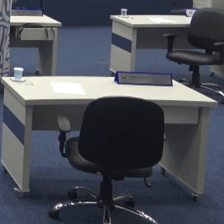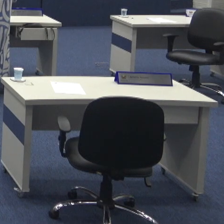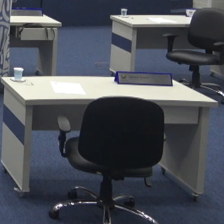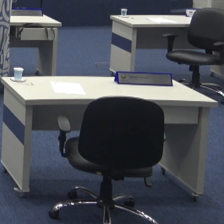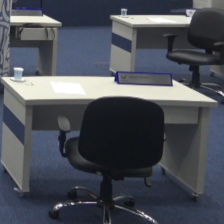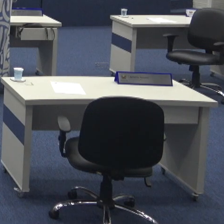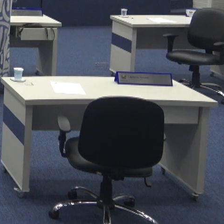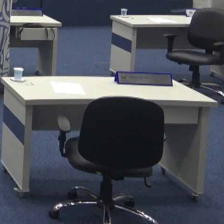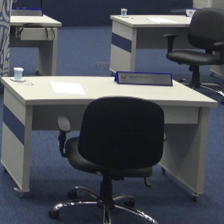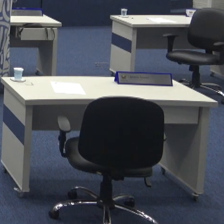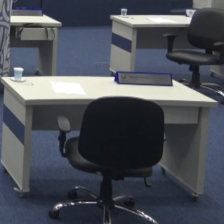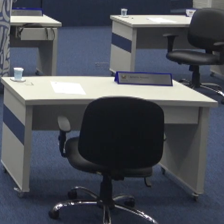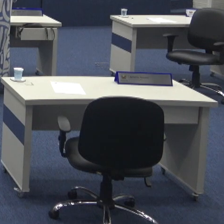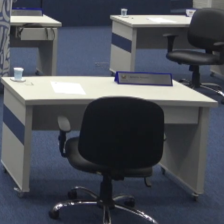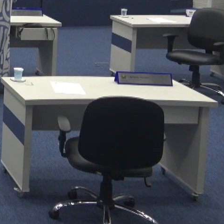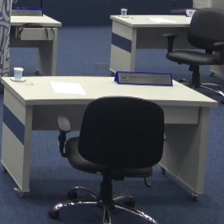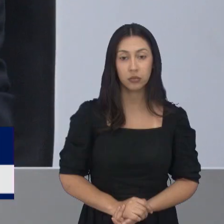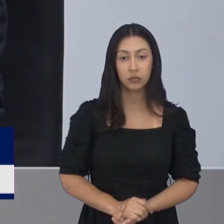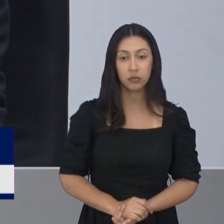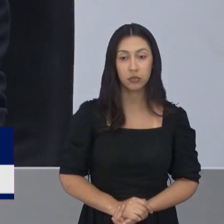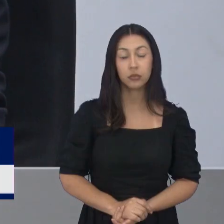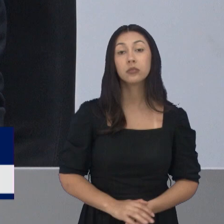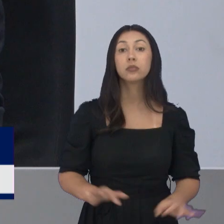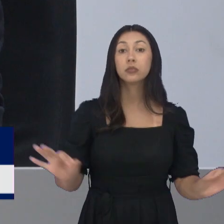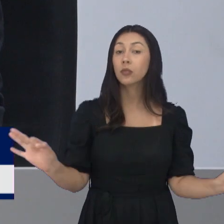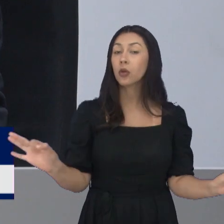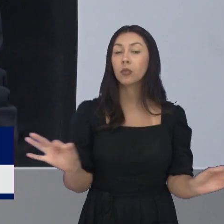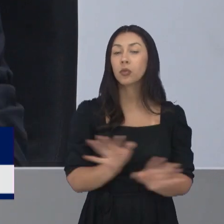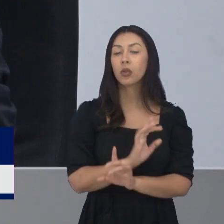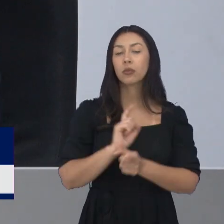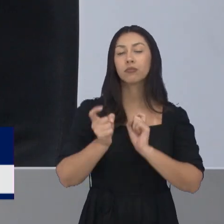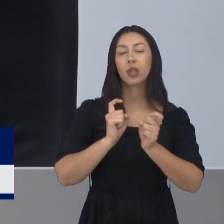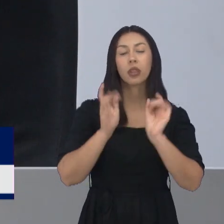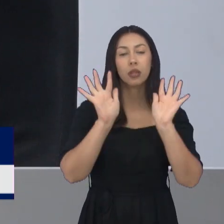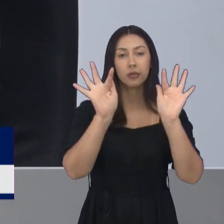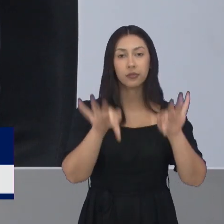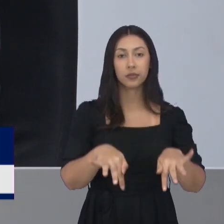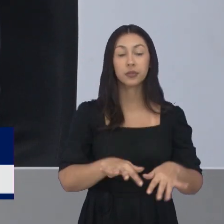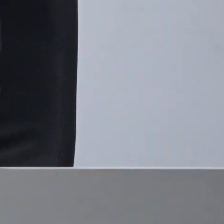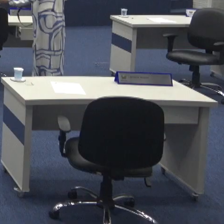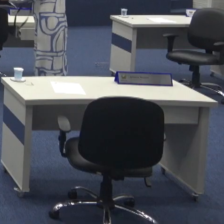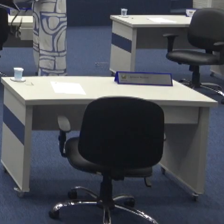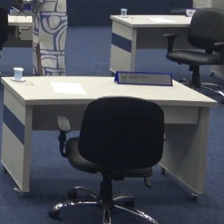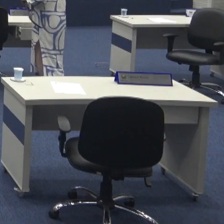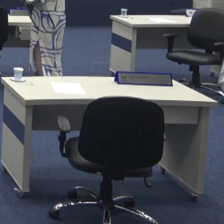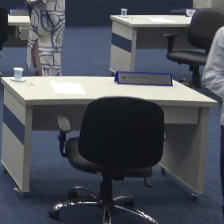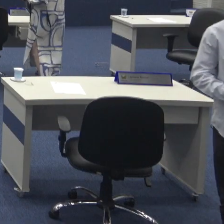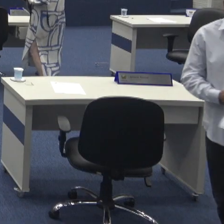Nada mais havendo a tratar, está encerrada a presente sessão.